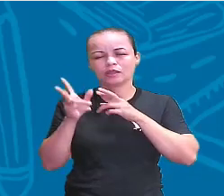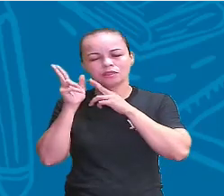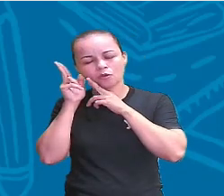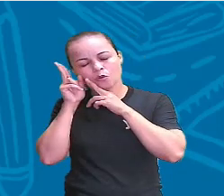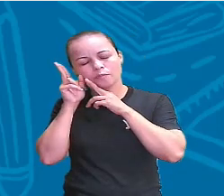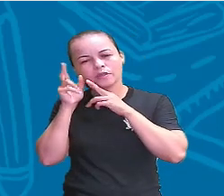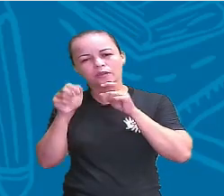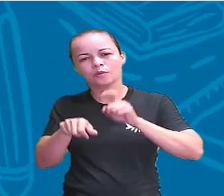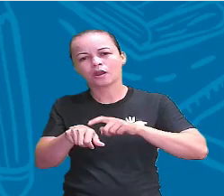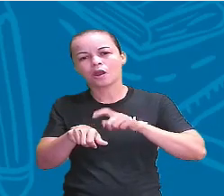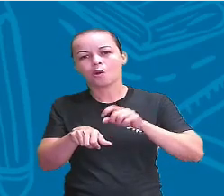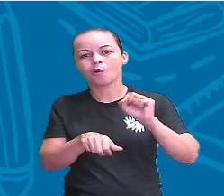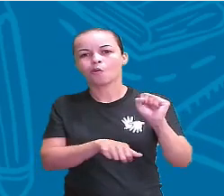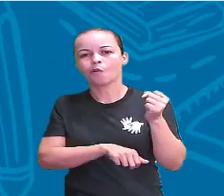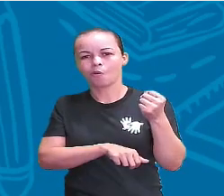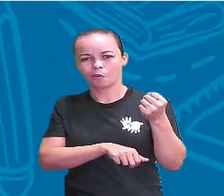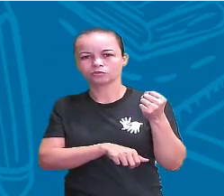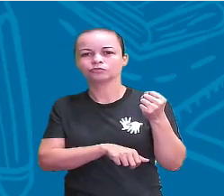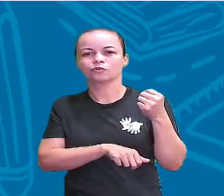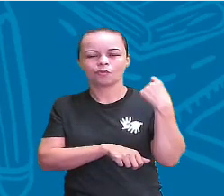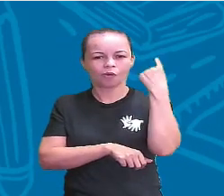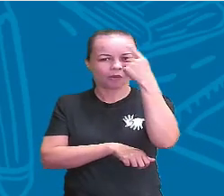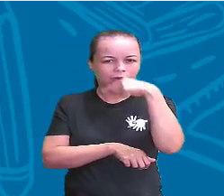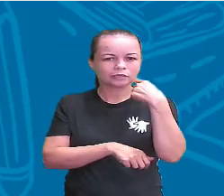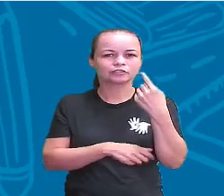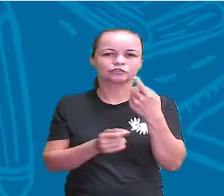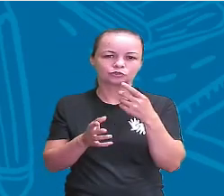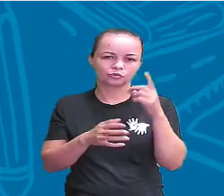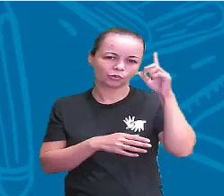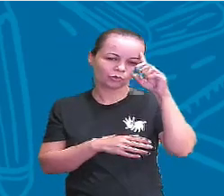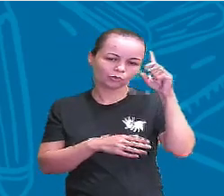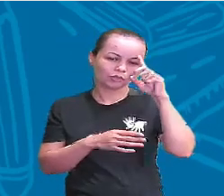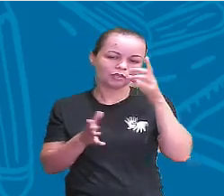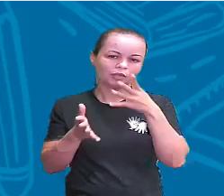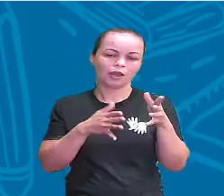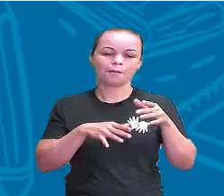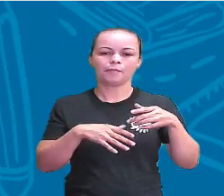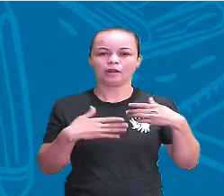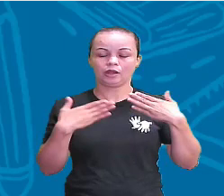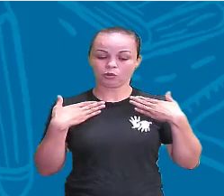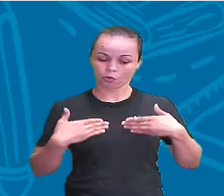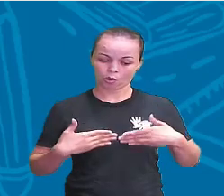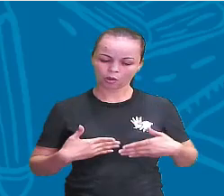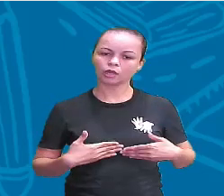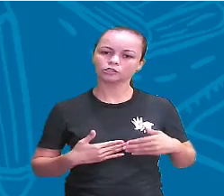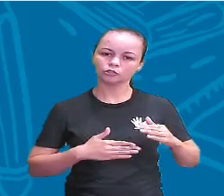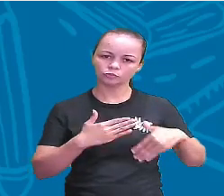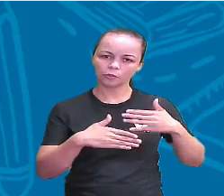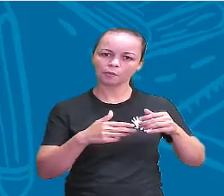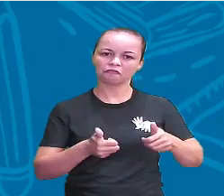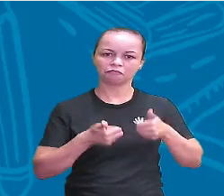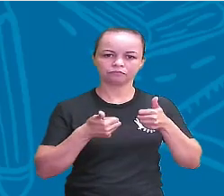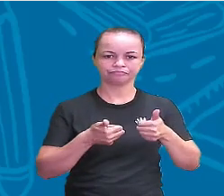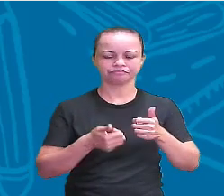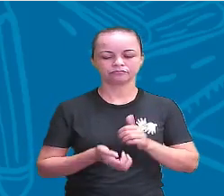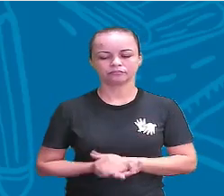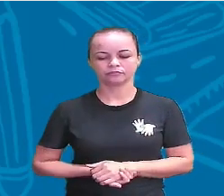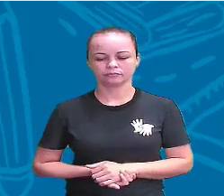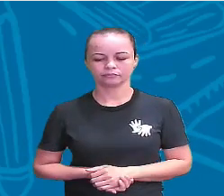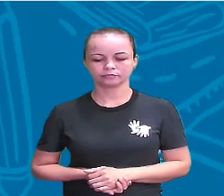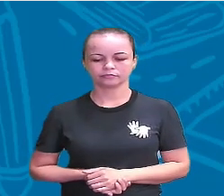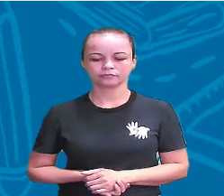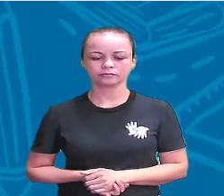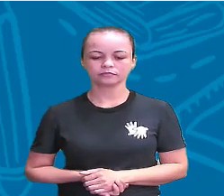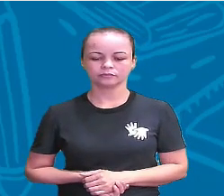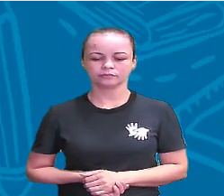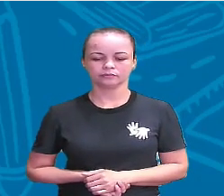certo? Diariamente, para que a gente possa, né, tá mantendo esse equilíbrio aí do nosso organismo em perfeito estado. E